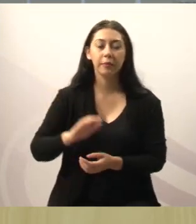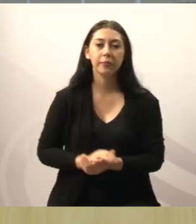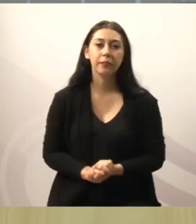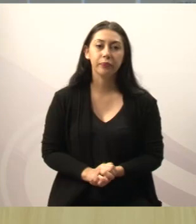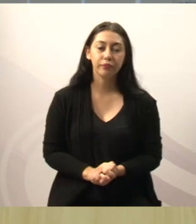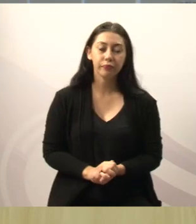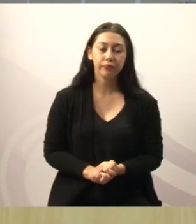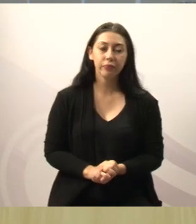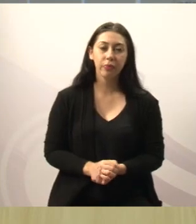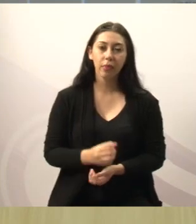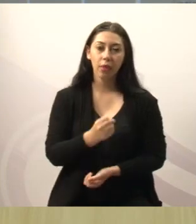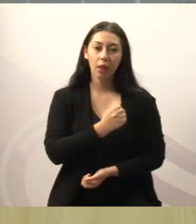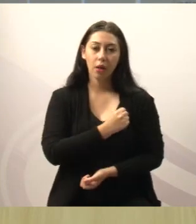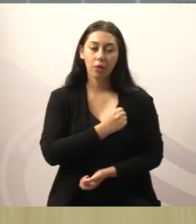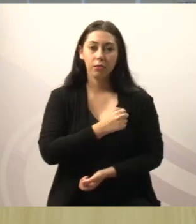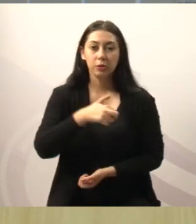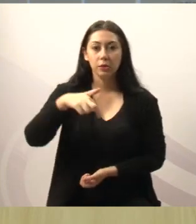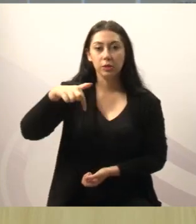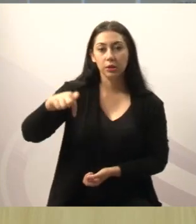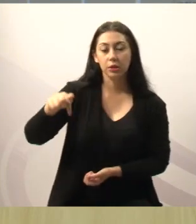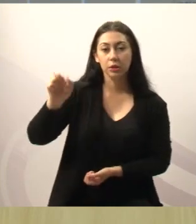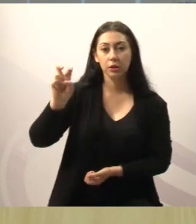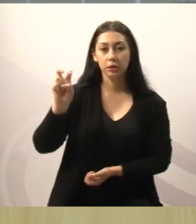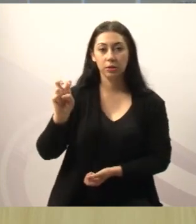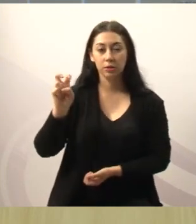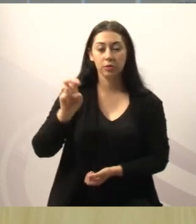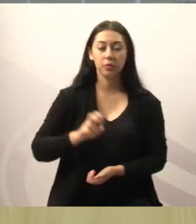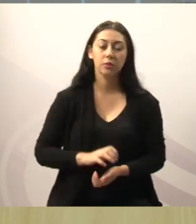Moção número 75.